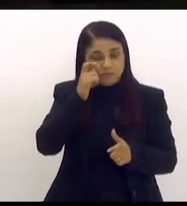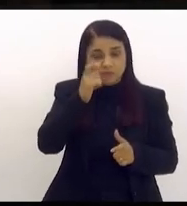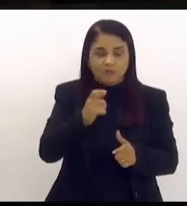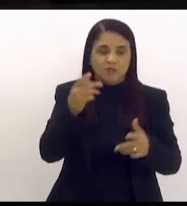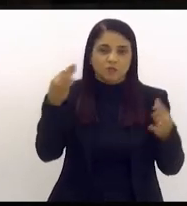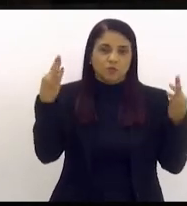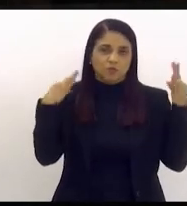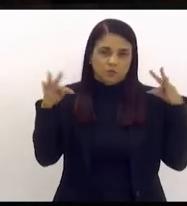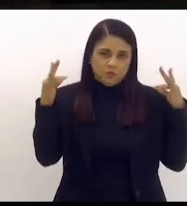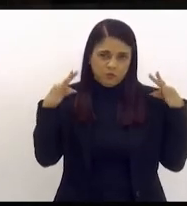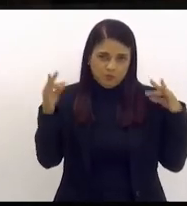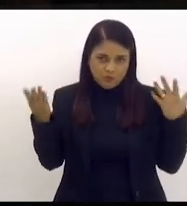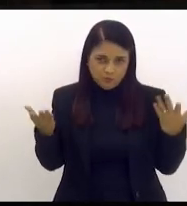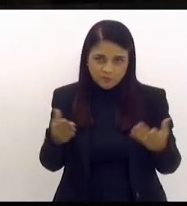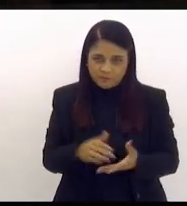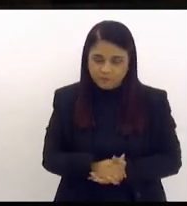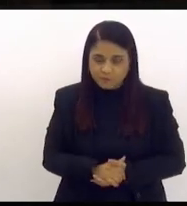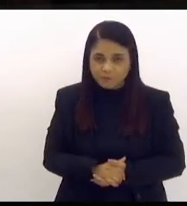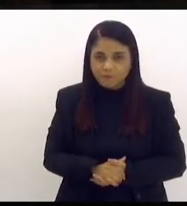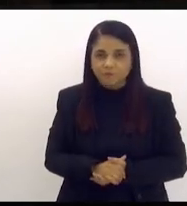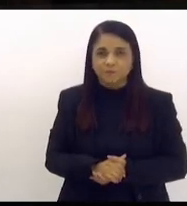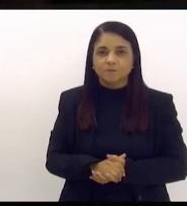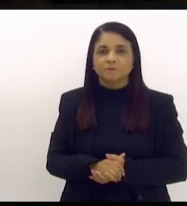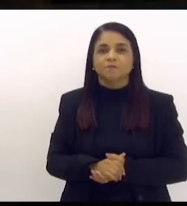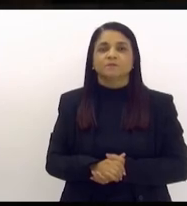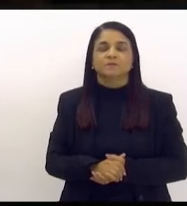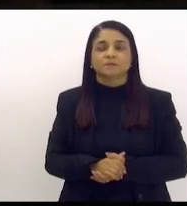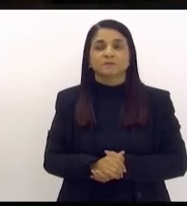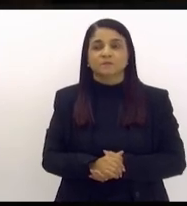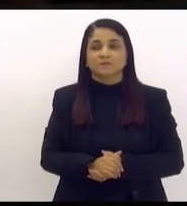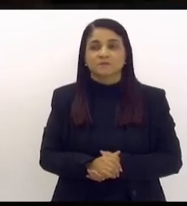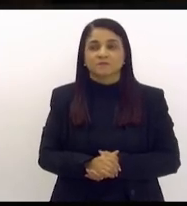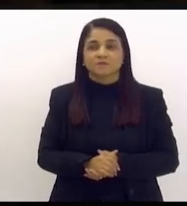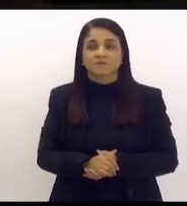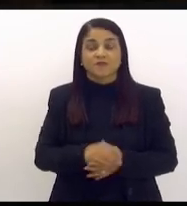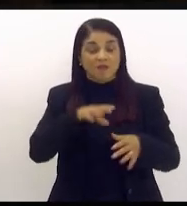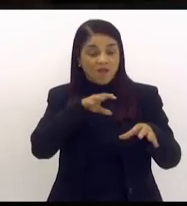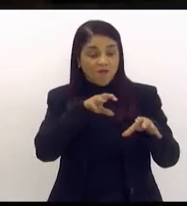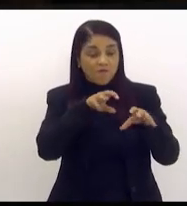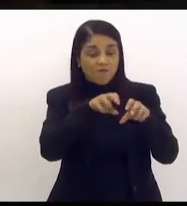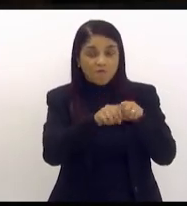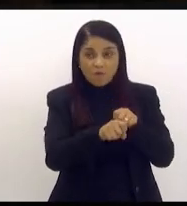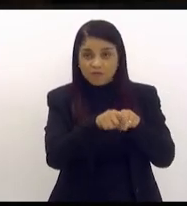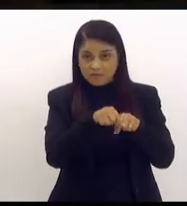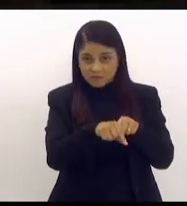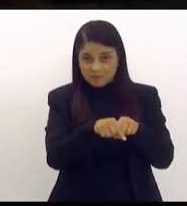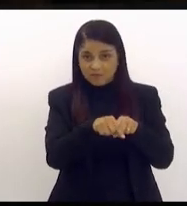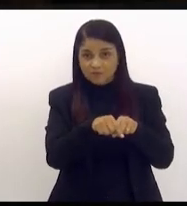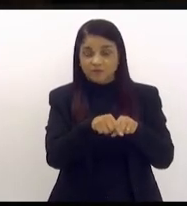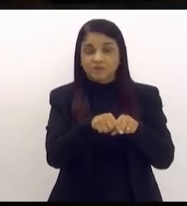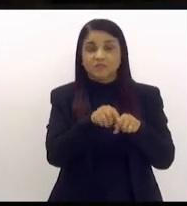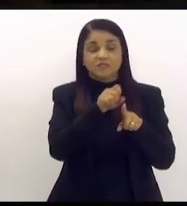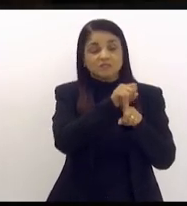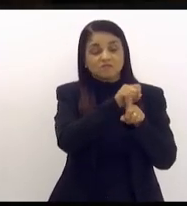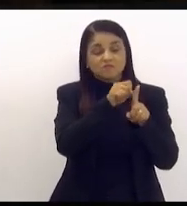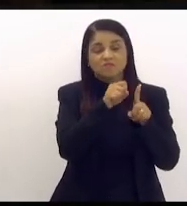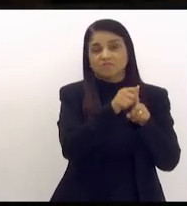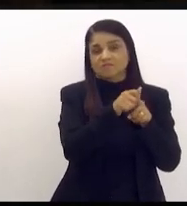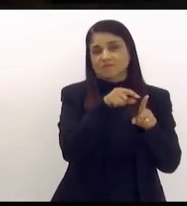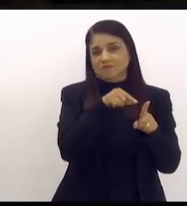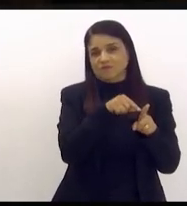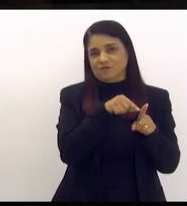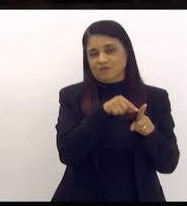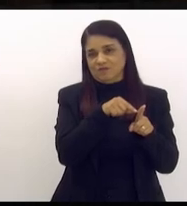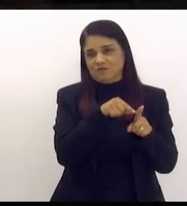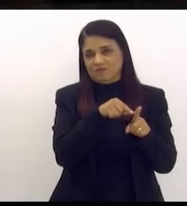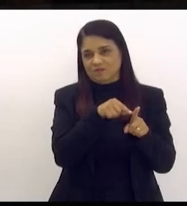e eh a contrapartida vem pra formação e pras questões sociais né então a gente tem